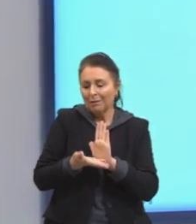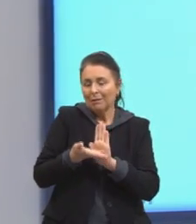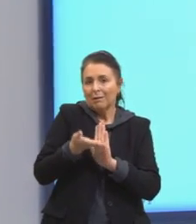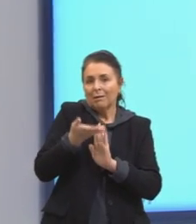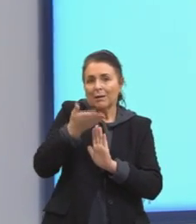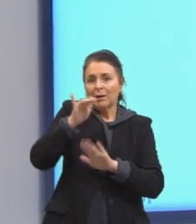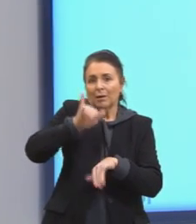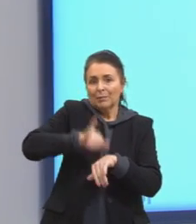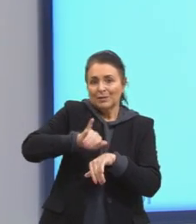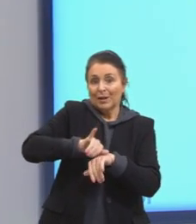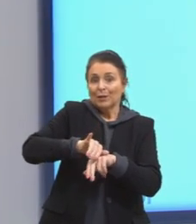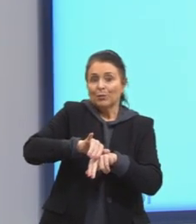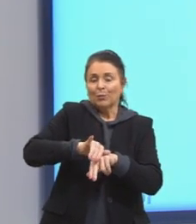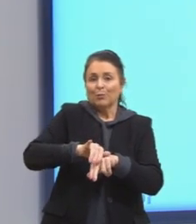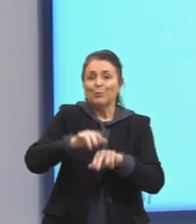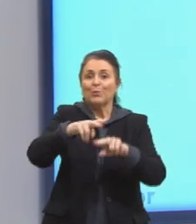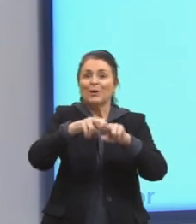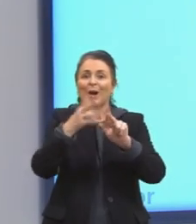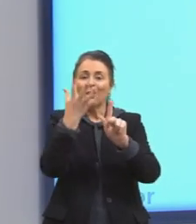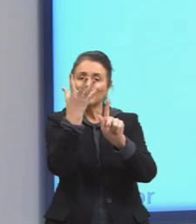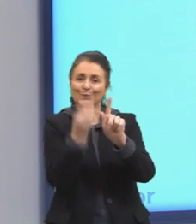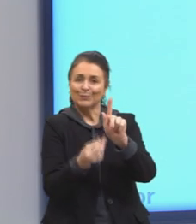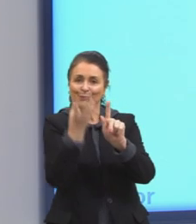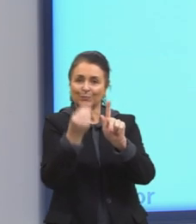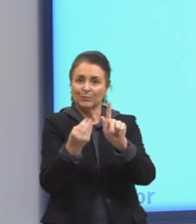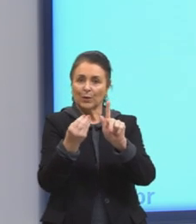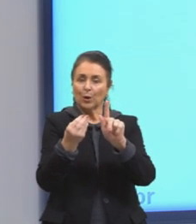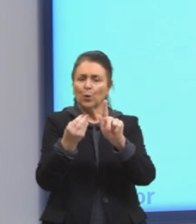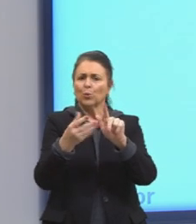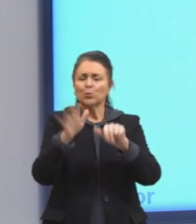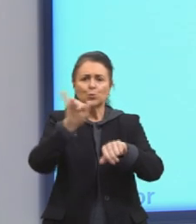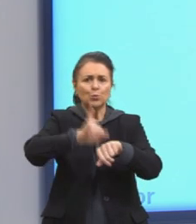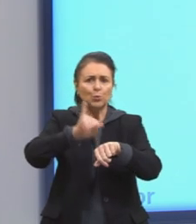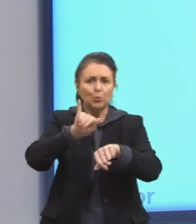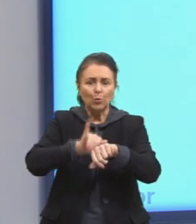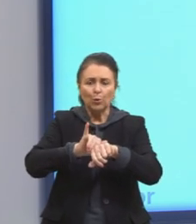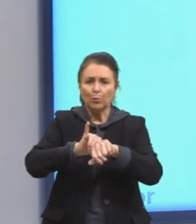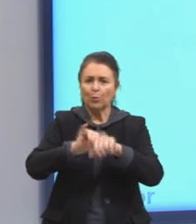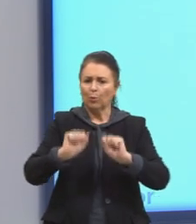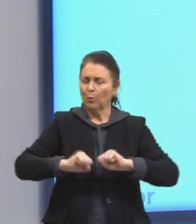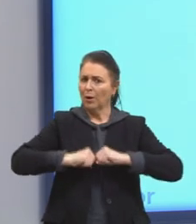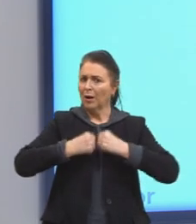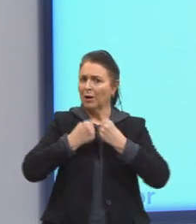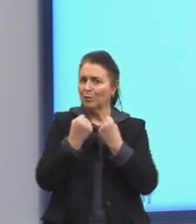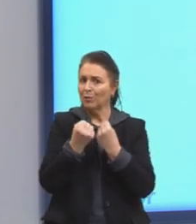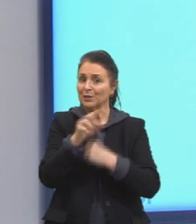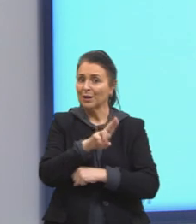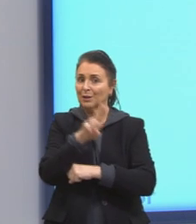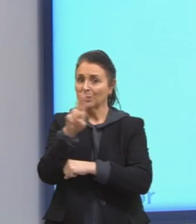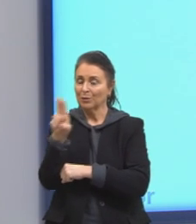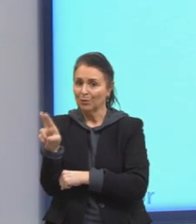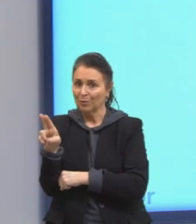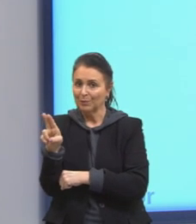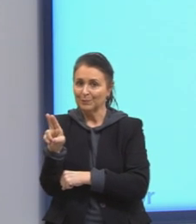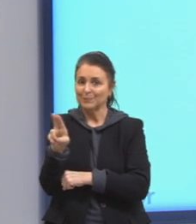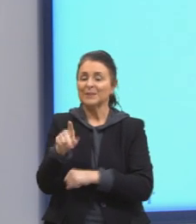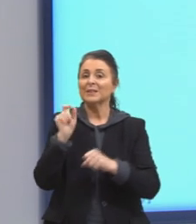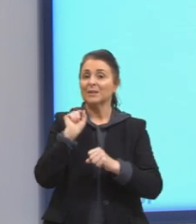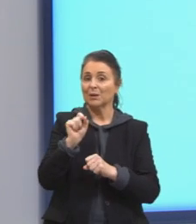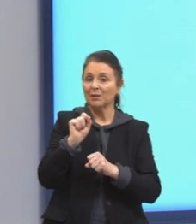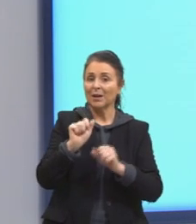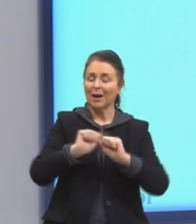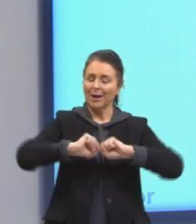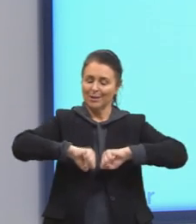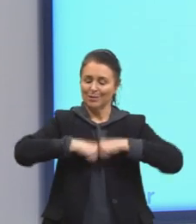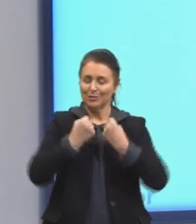contra a gravidade terrestre a energia de um corpo devido à sua posição elevada é chamada de energia potencial